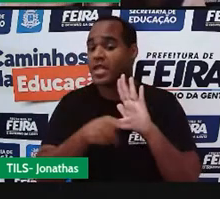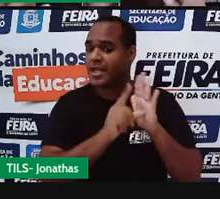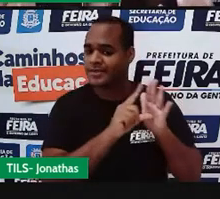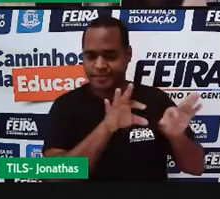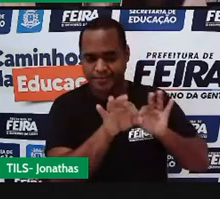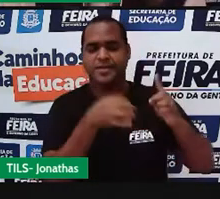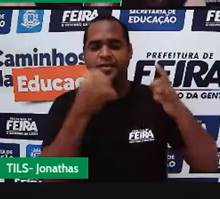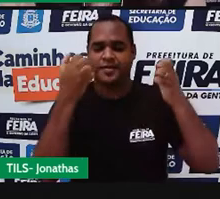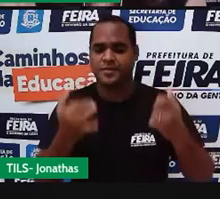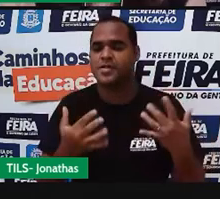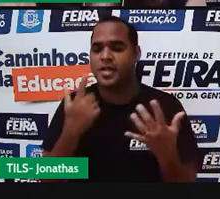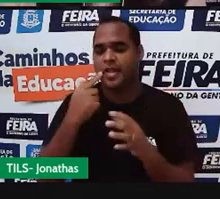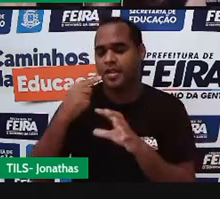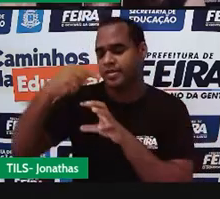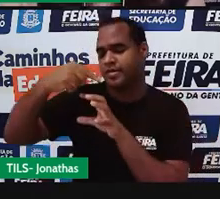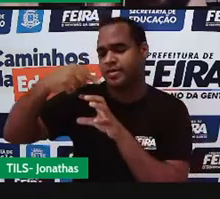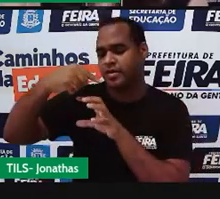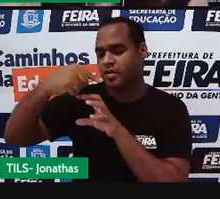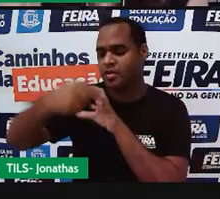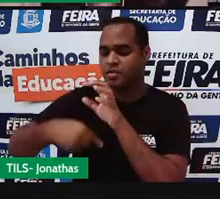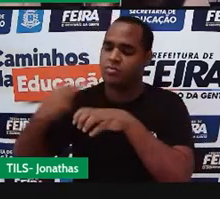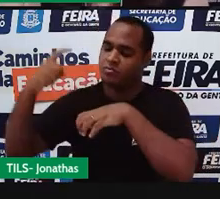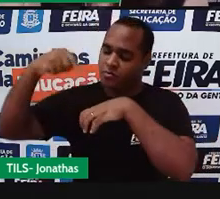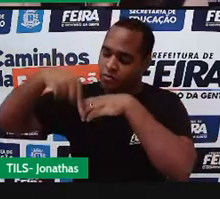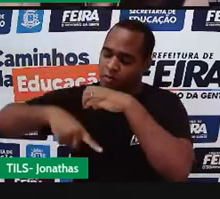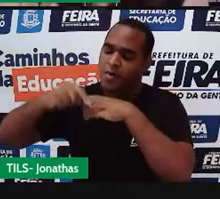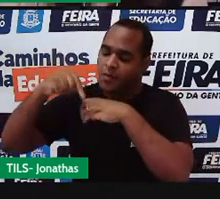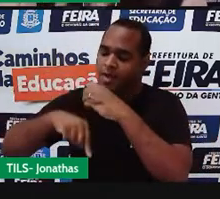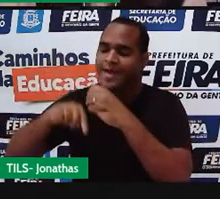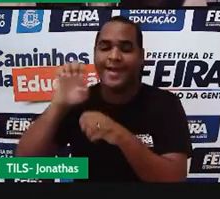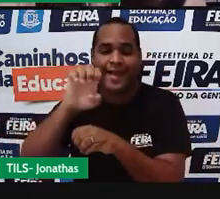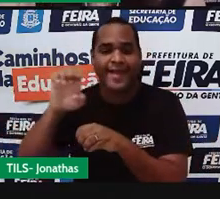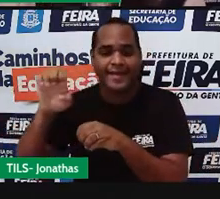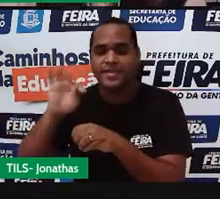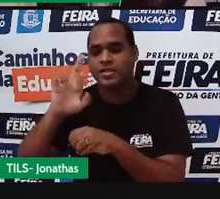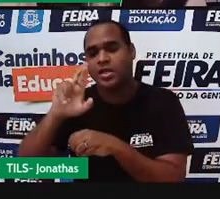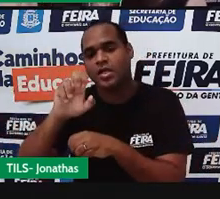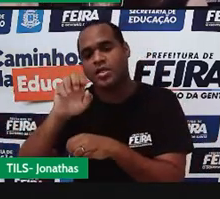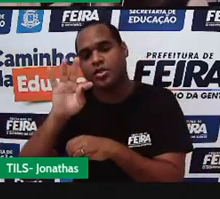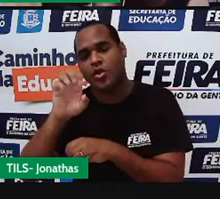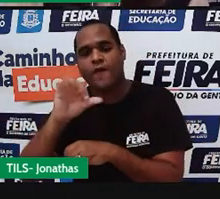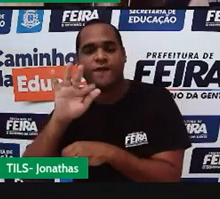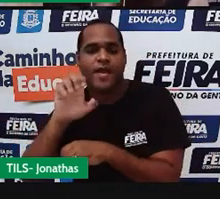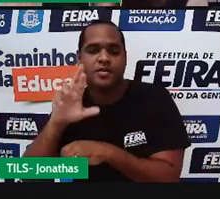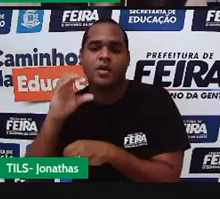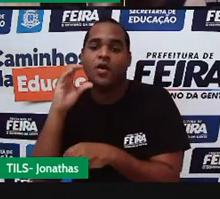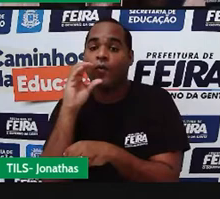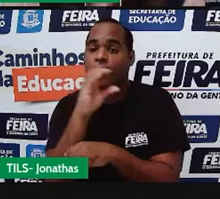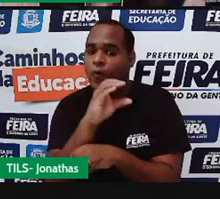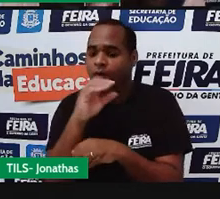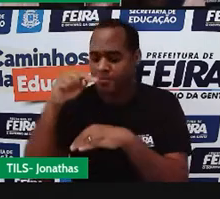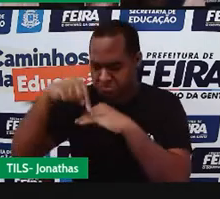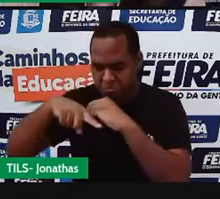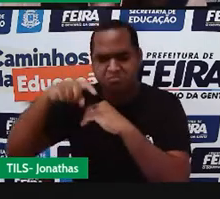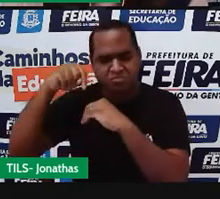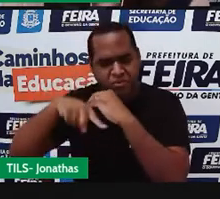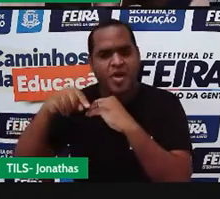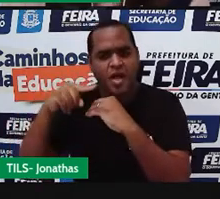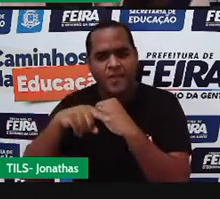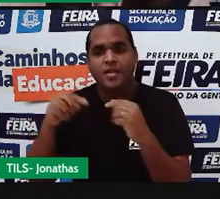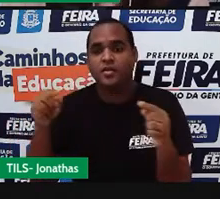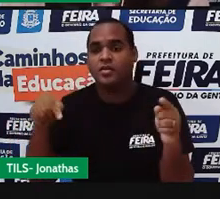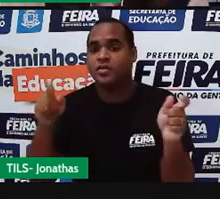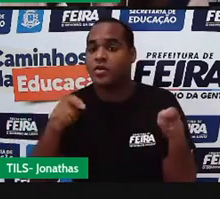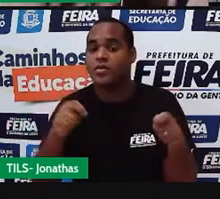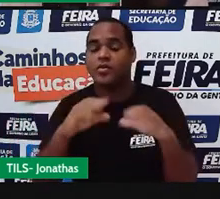porque a camada de ozônio que fica lá na estratosfera ela tem a capacidade de reter calor justamente para nos